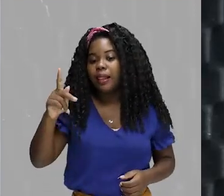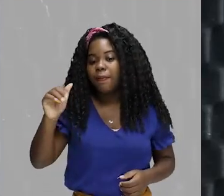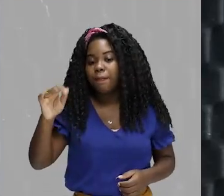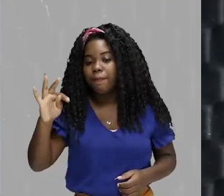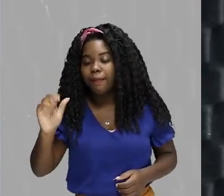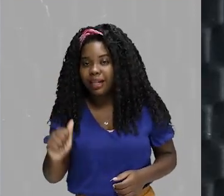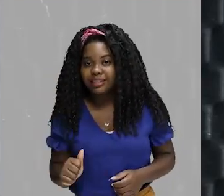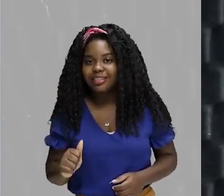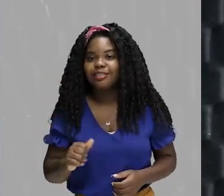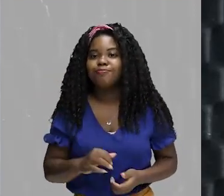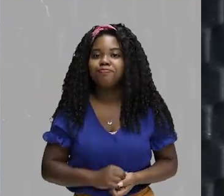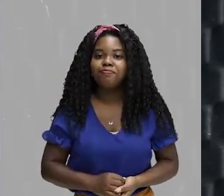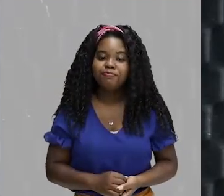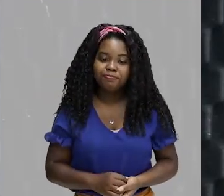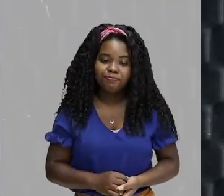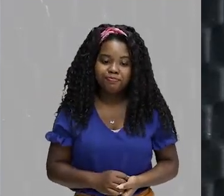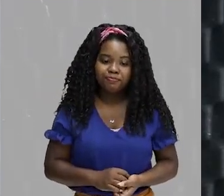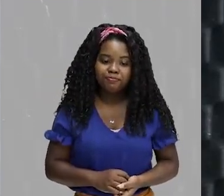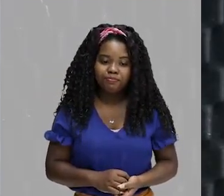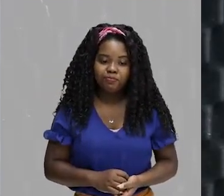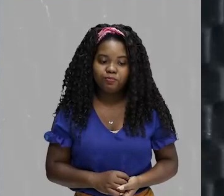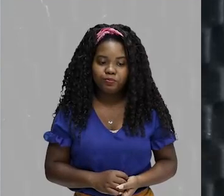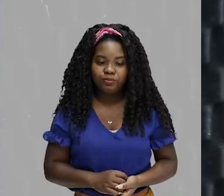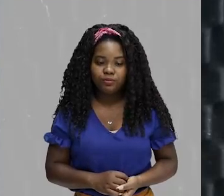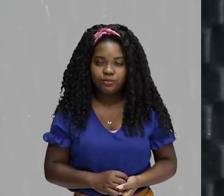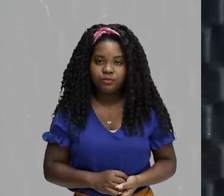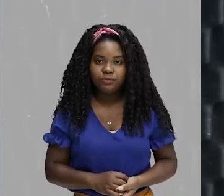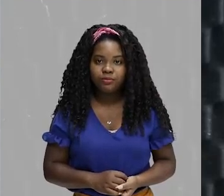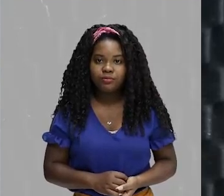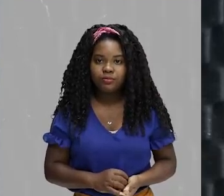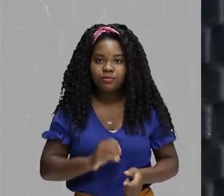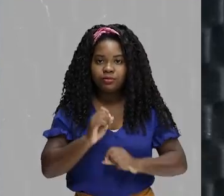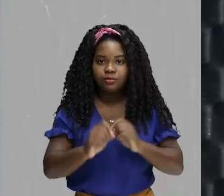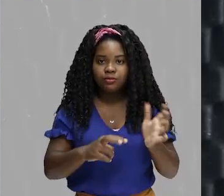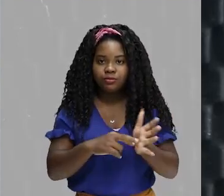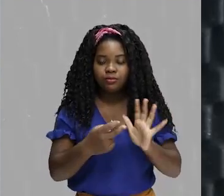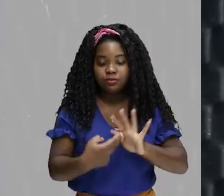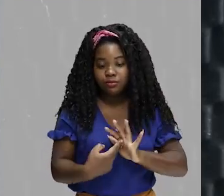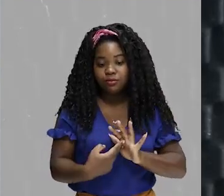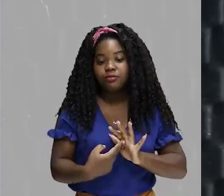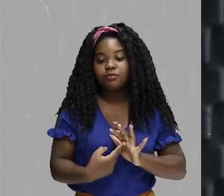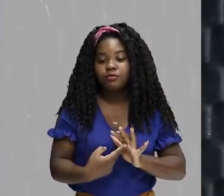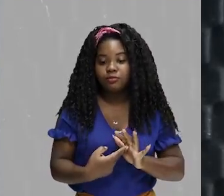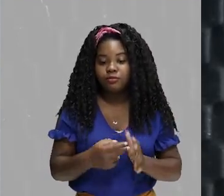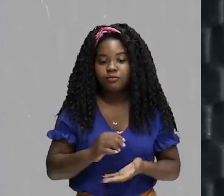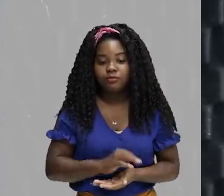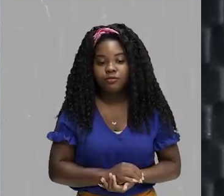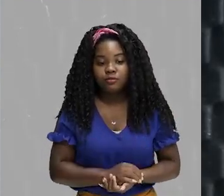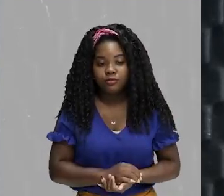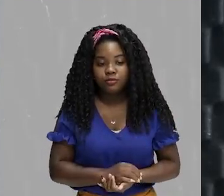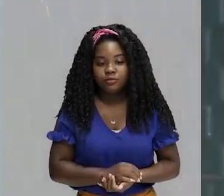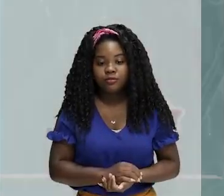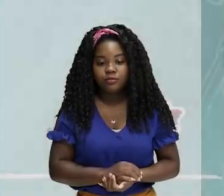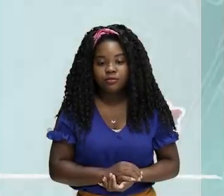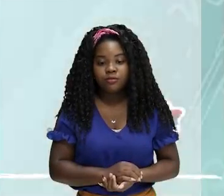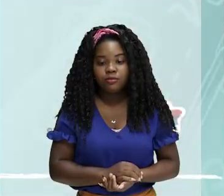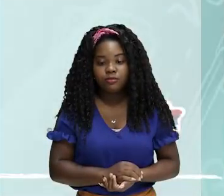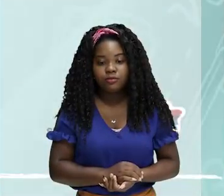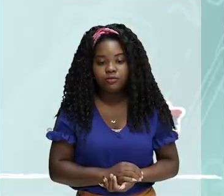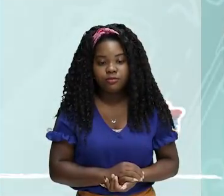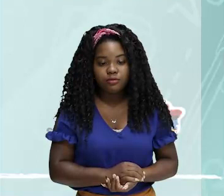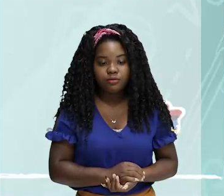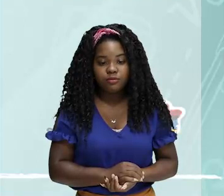Metido os pés pelas mãos. É mais ou menos isso que quer dizer no populacho, como a gente diz, tá? Popularmente falando